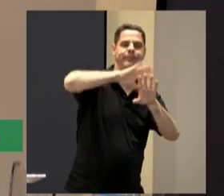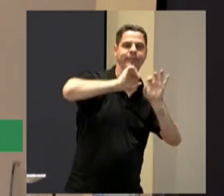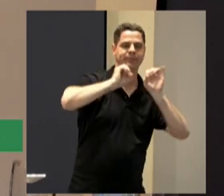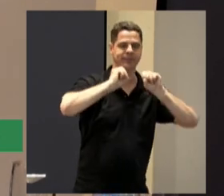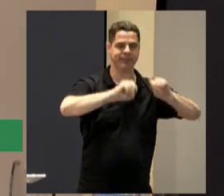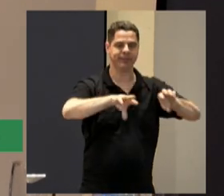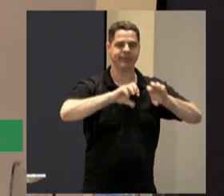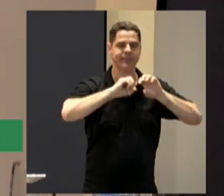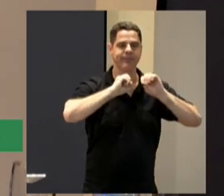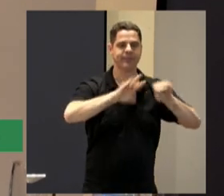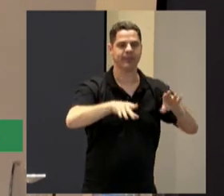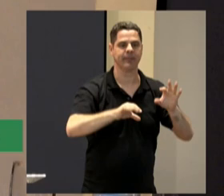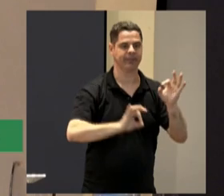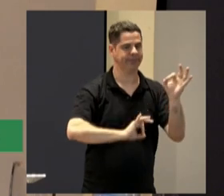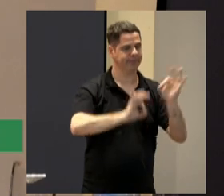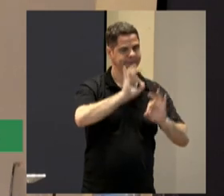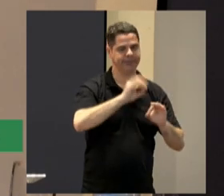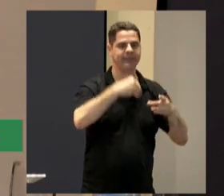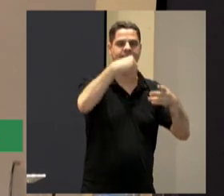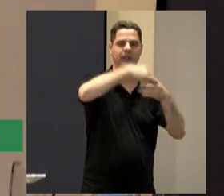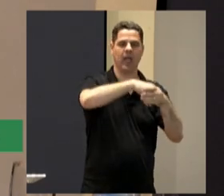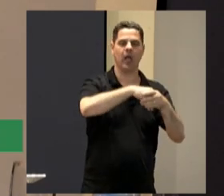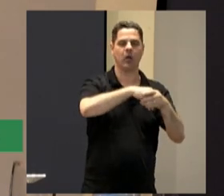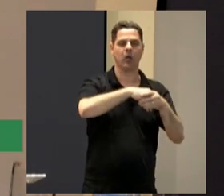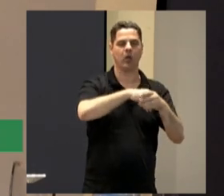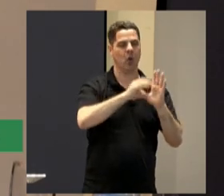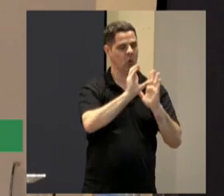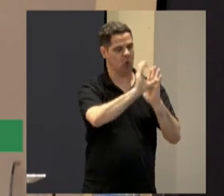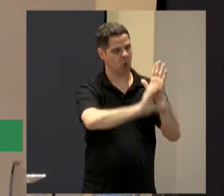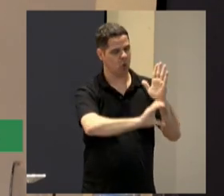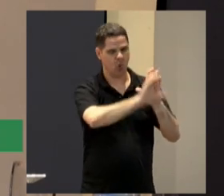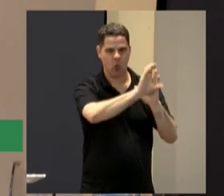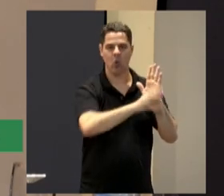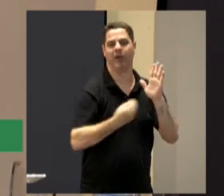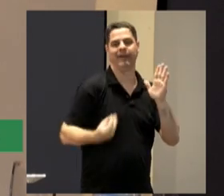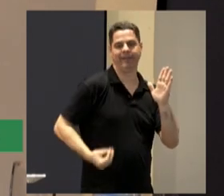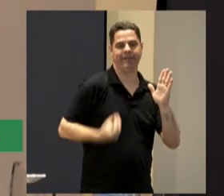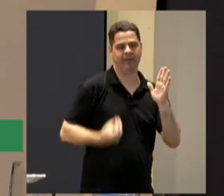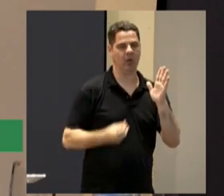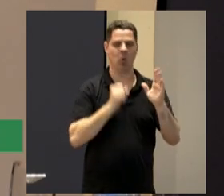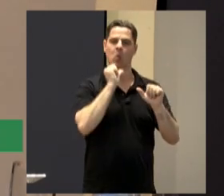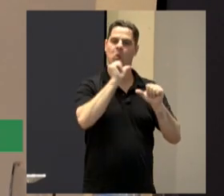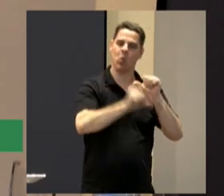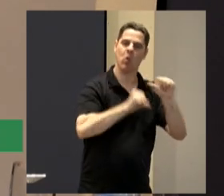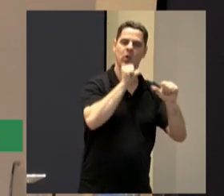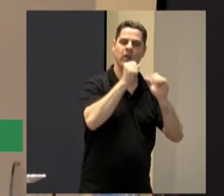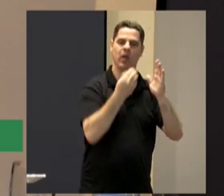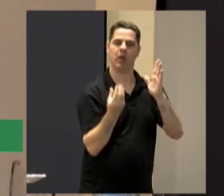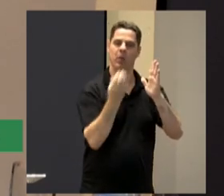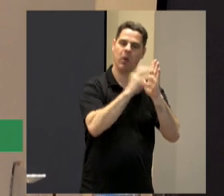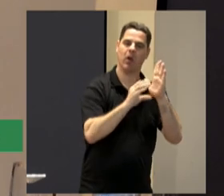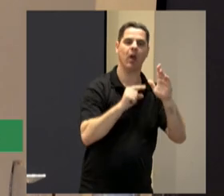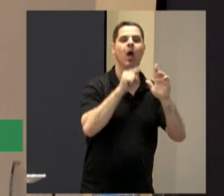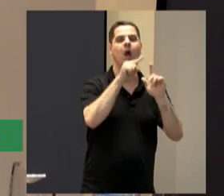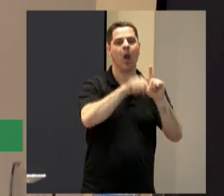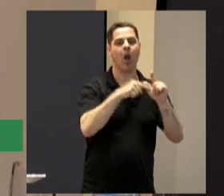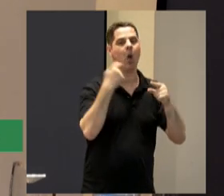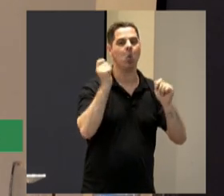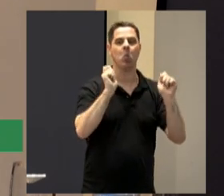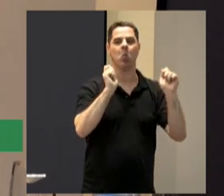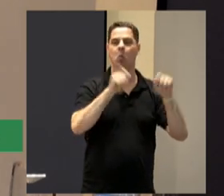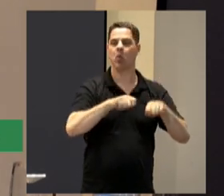intencionalidade é algo que se faz de forma fundamental. O currículo é vivo, é centro, é disputado, mas é